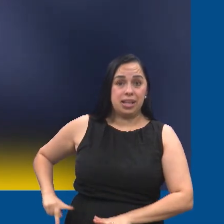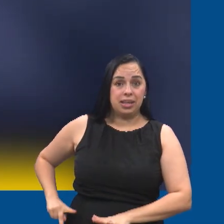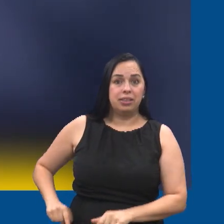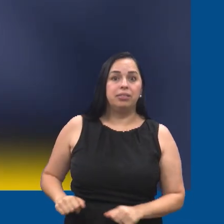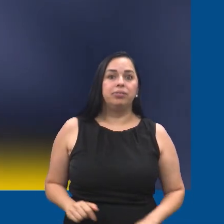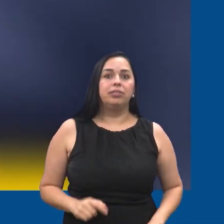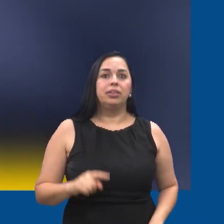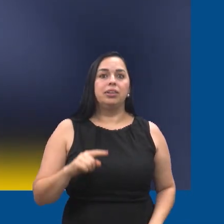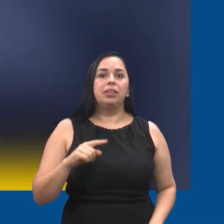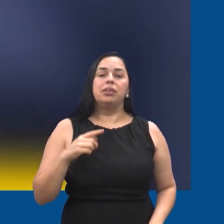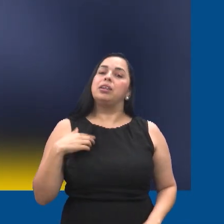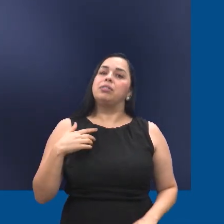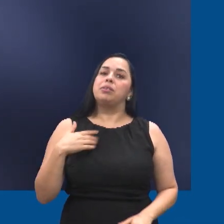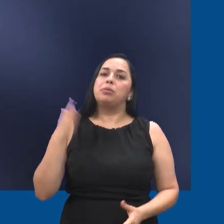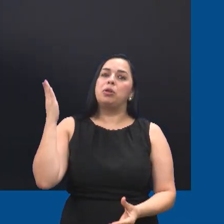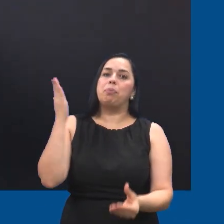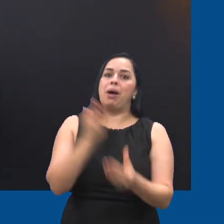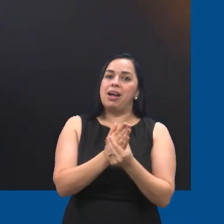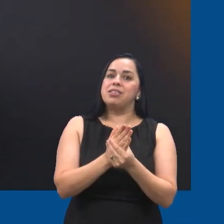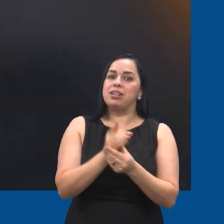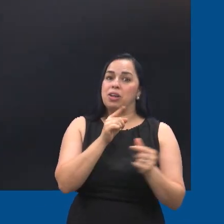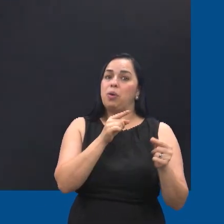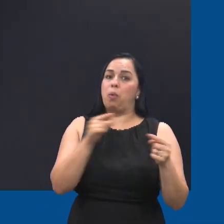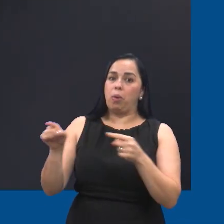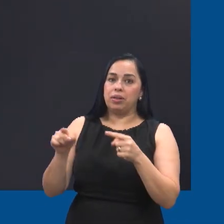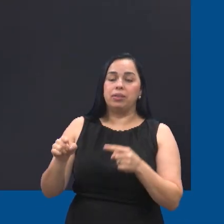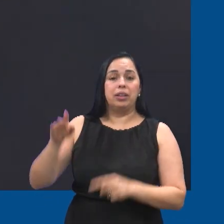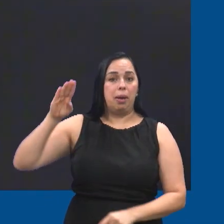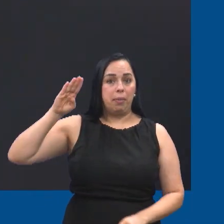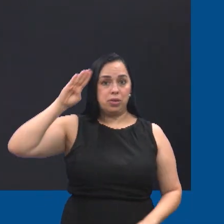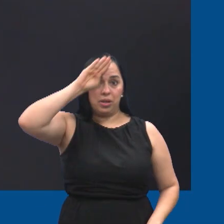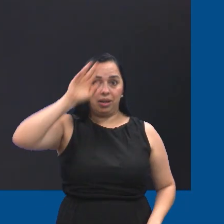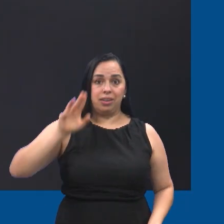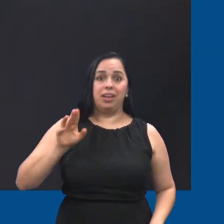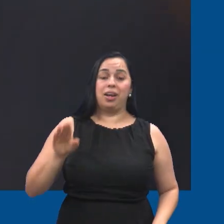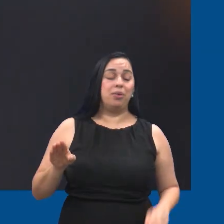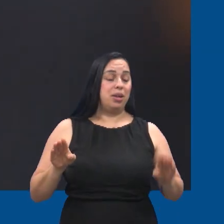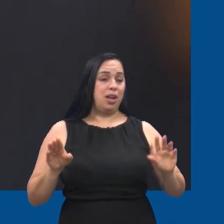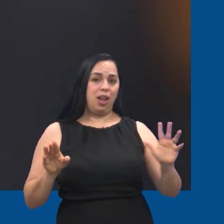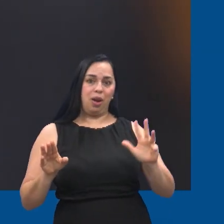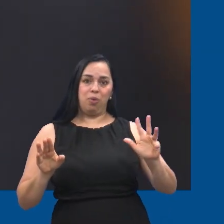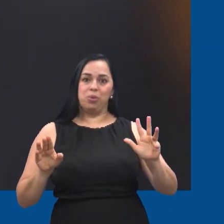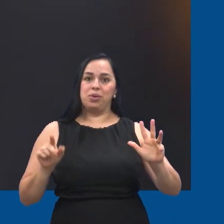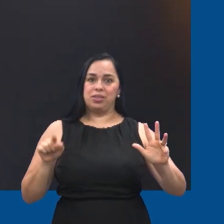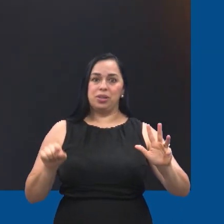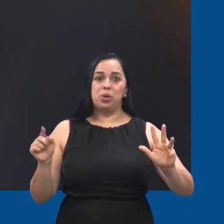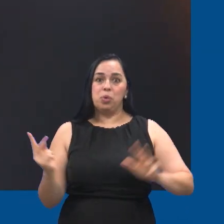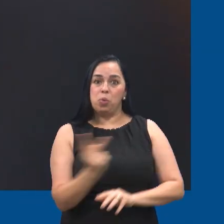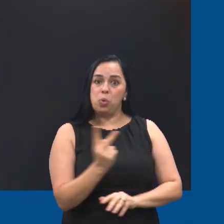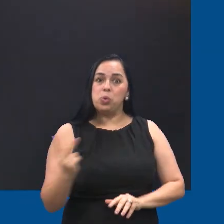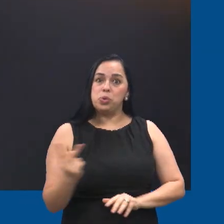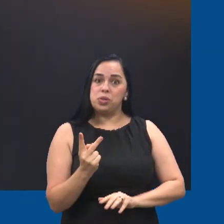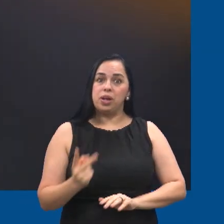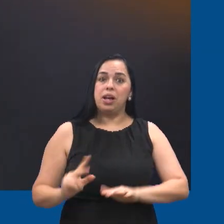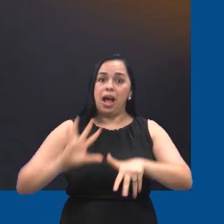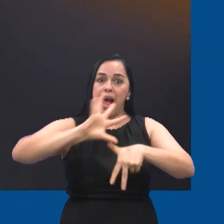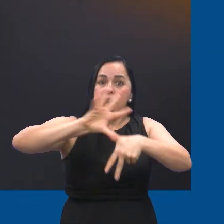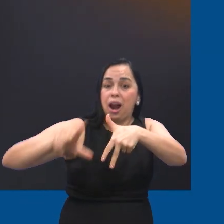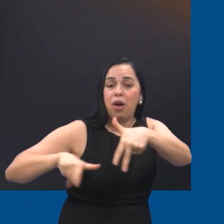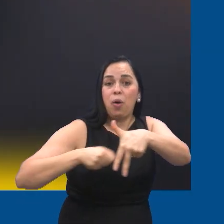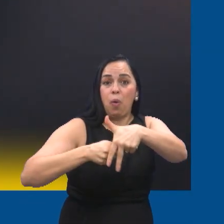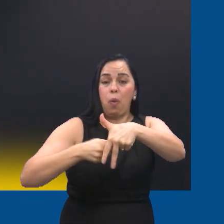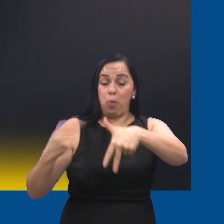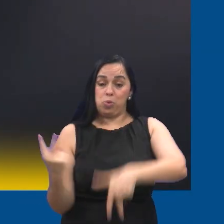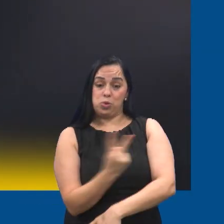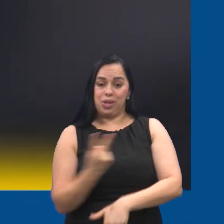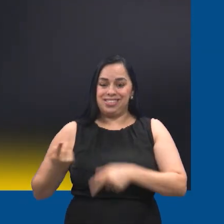sabe não avança um processo de impeachment. Bolsonaro e Lula, ambos contra a Lava Jato, contra o trabalho